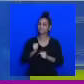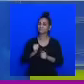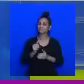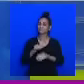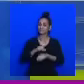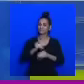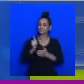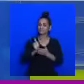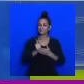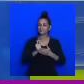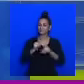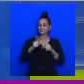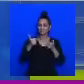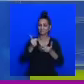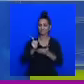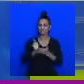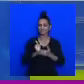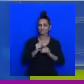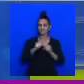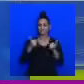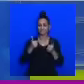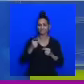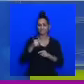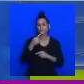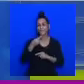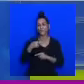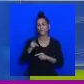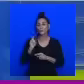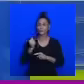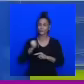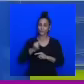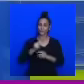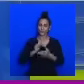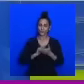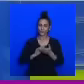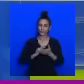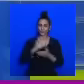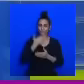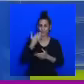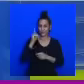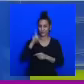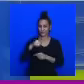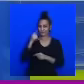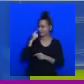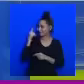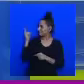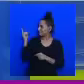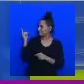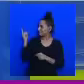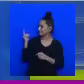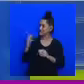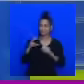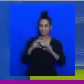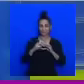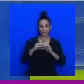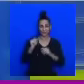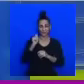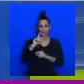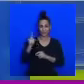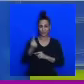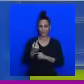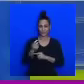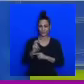que a sorte vem. Vem sorte, vem sorte. O 15º e último número da Loto Fácil. Bola azul,